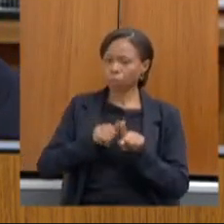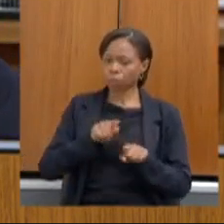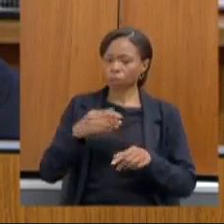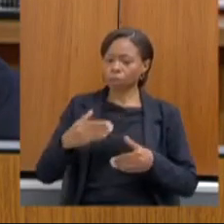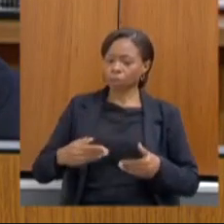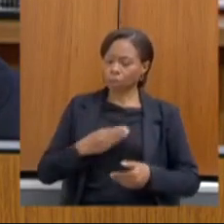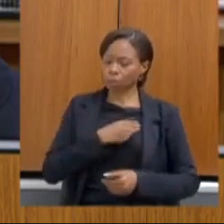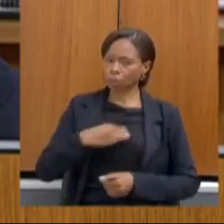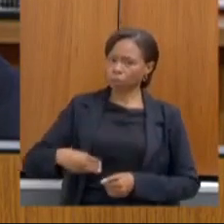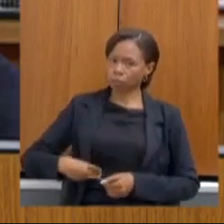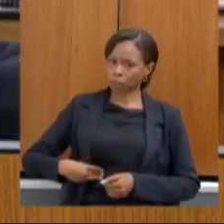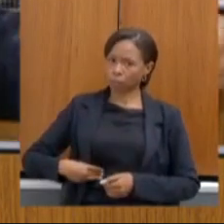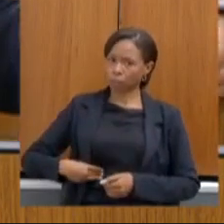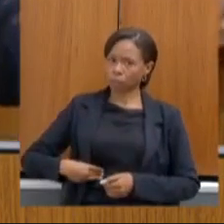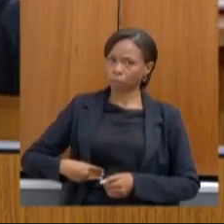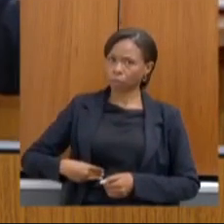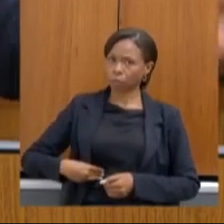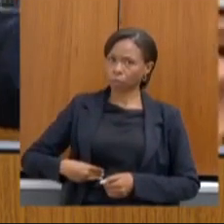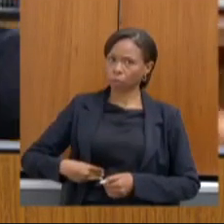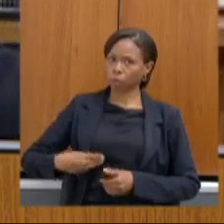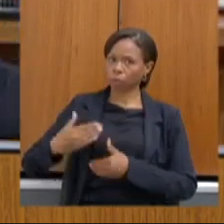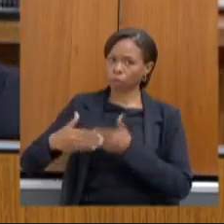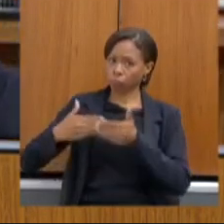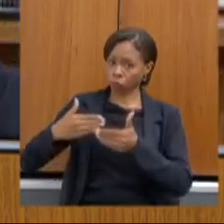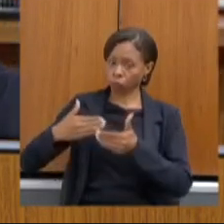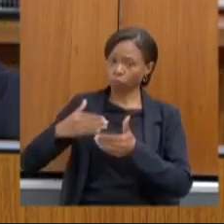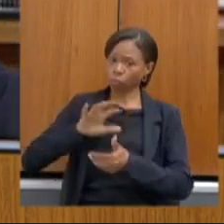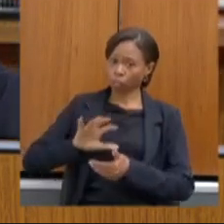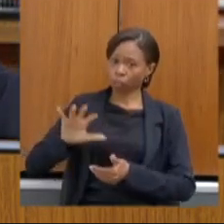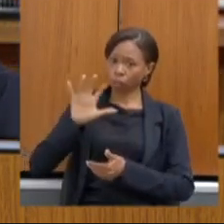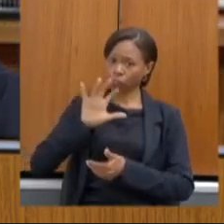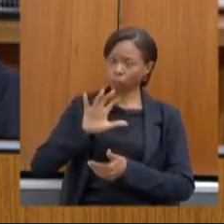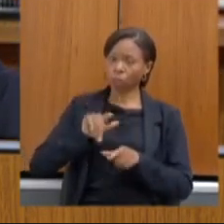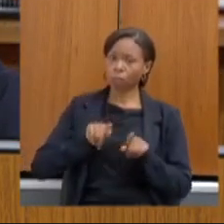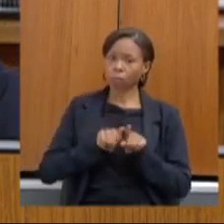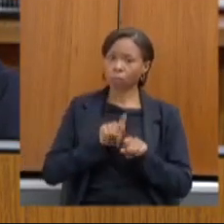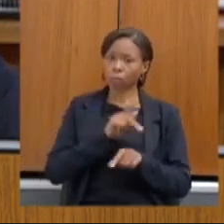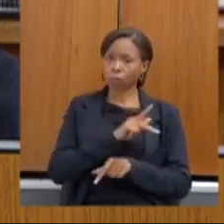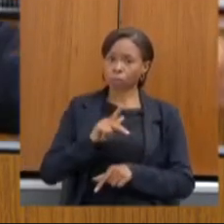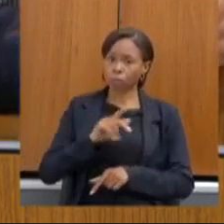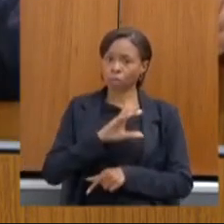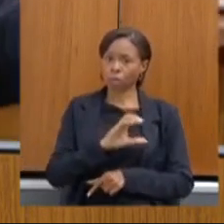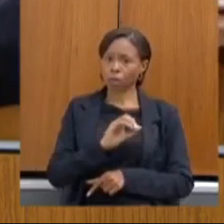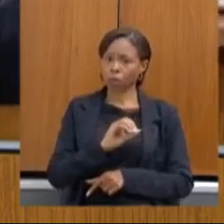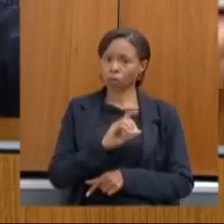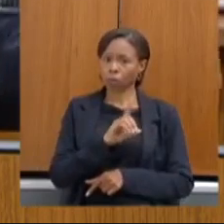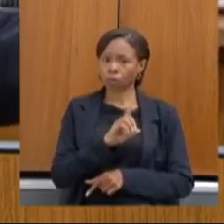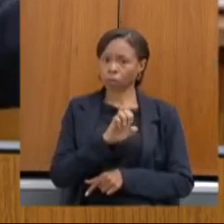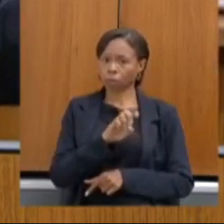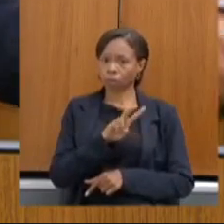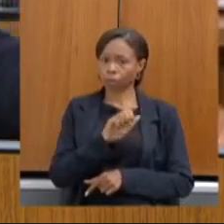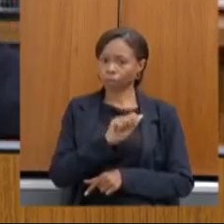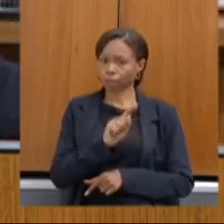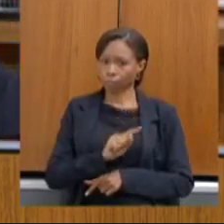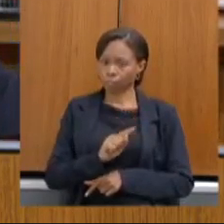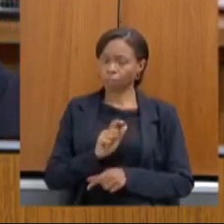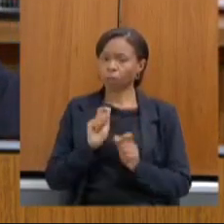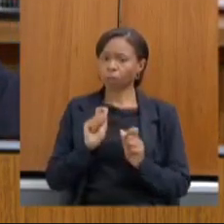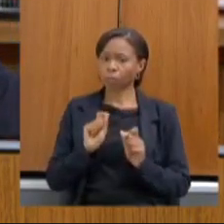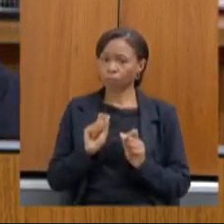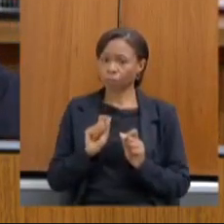é uma Rogério Marinho desenvolvimento regional e o presidente da Copasa na codevasf para que possa